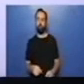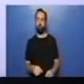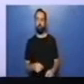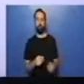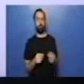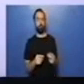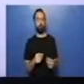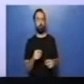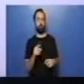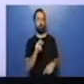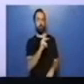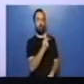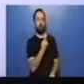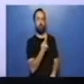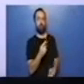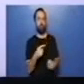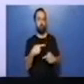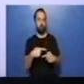vezes 2.